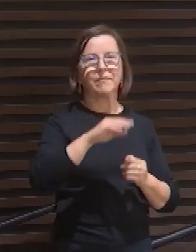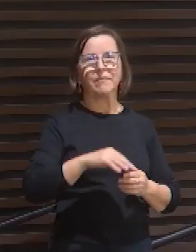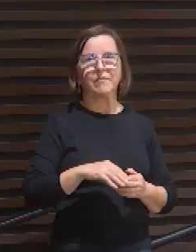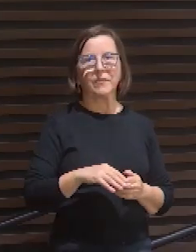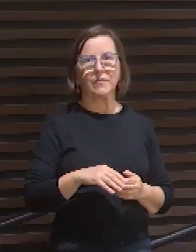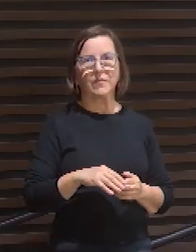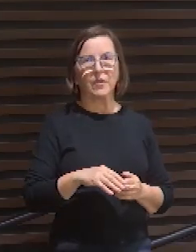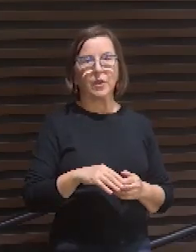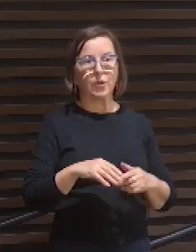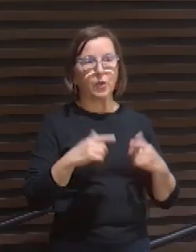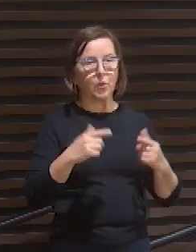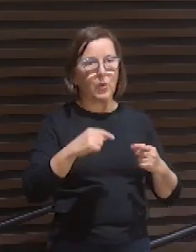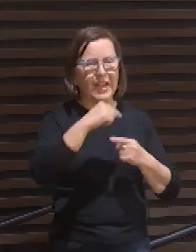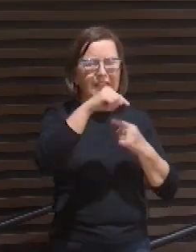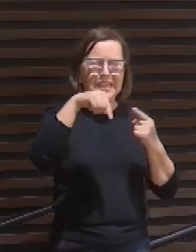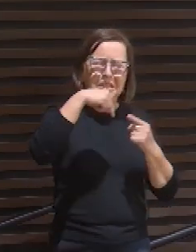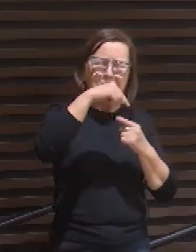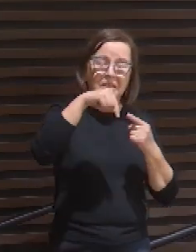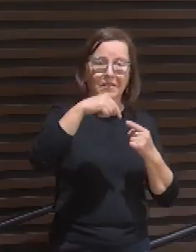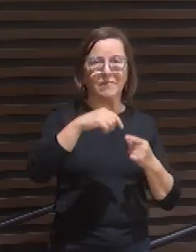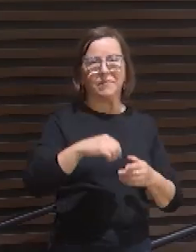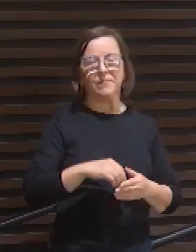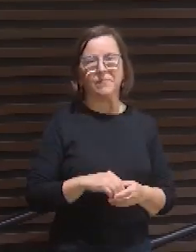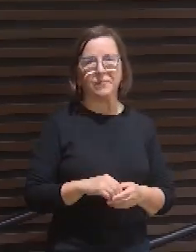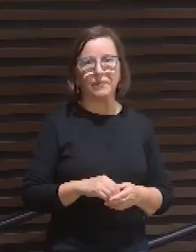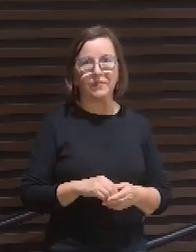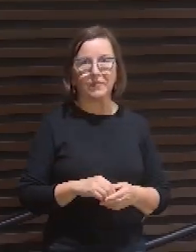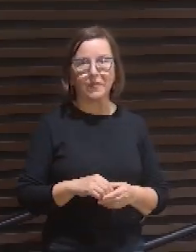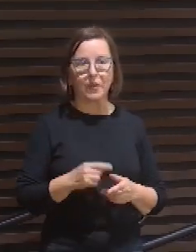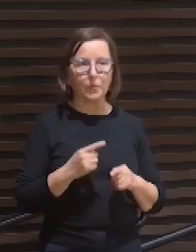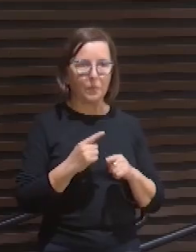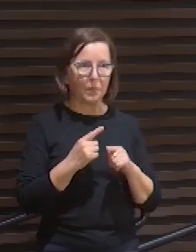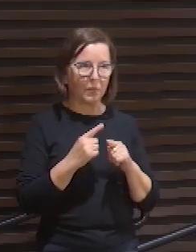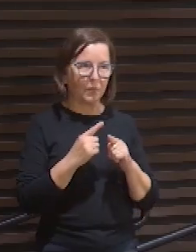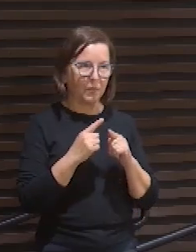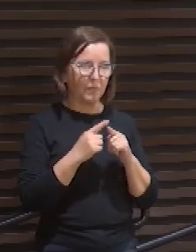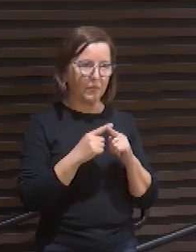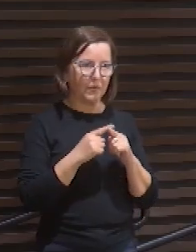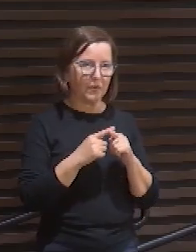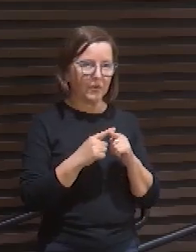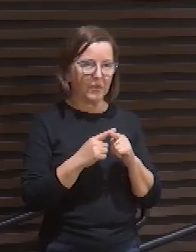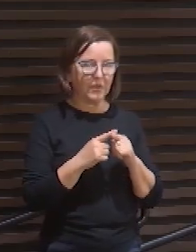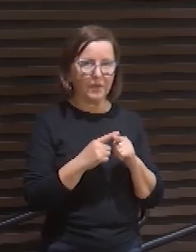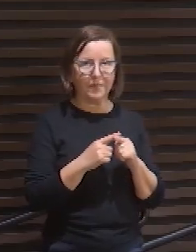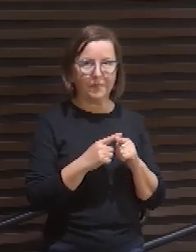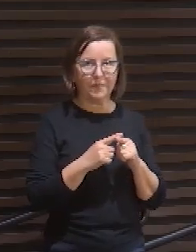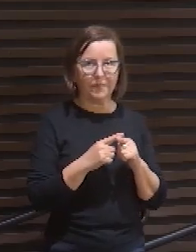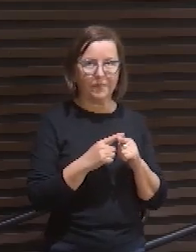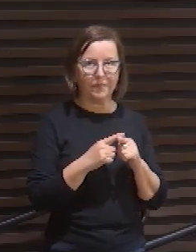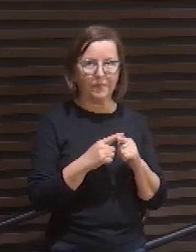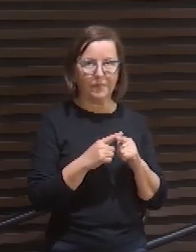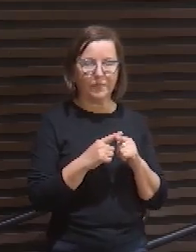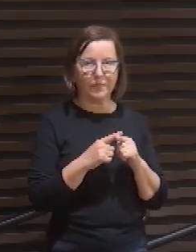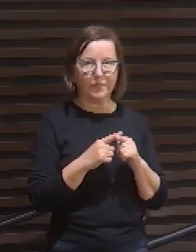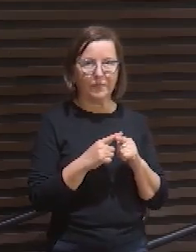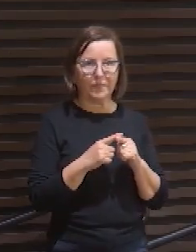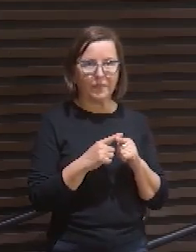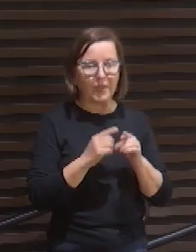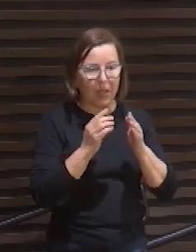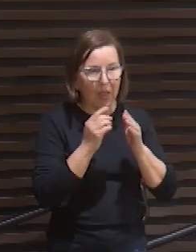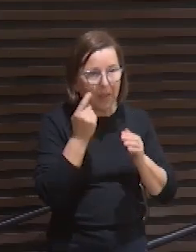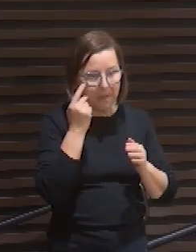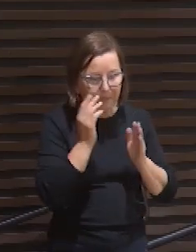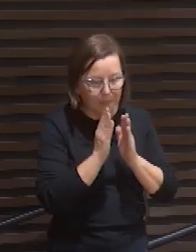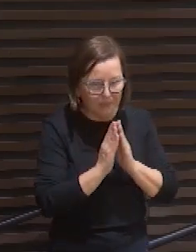no santíssimo lugar, porque ele tinha um acesso do adoração